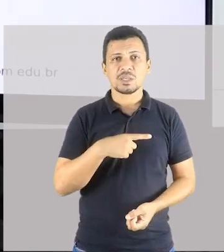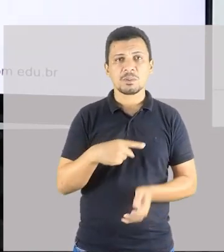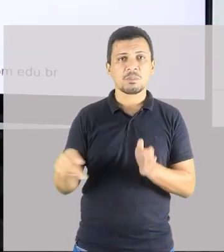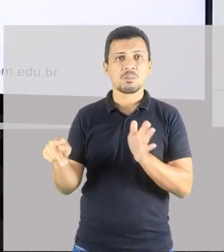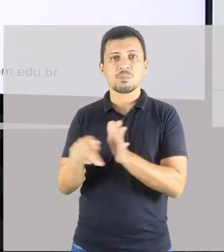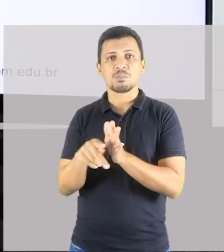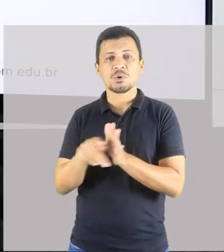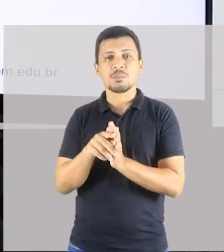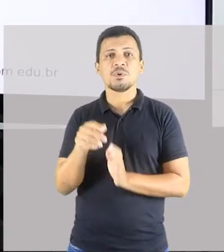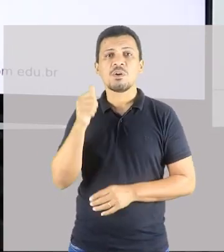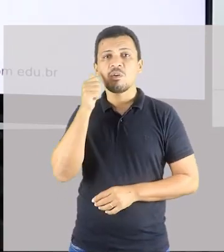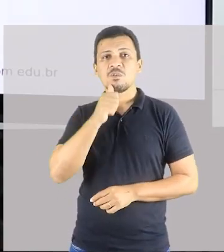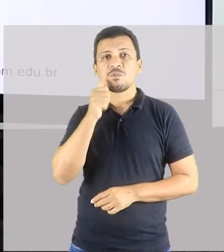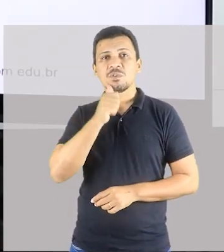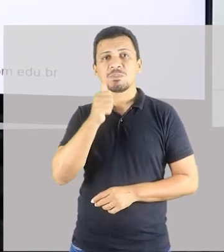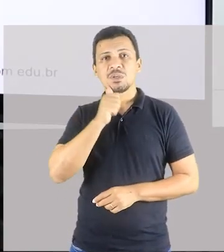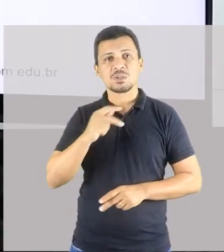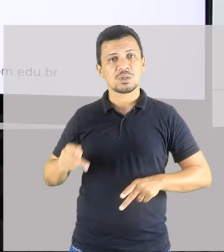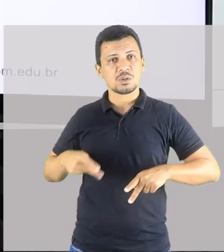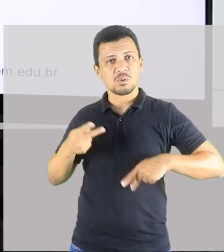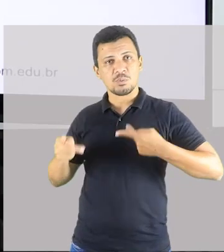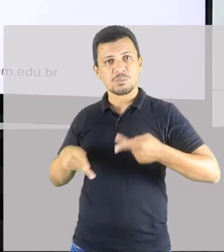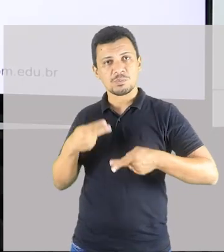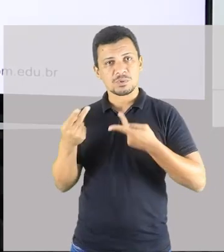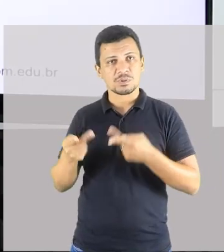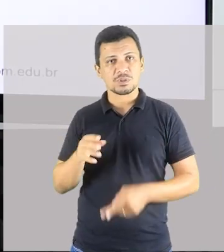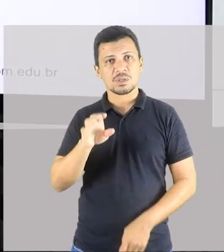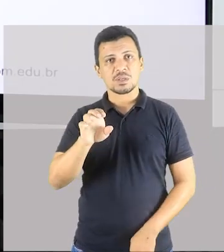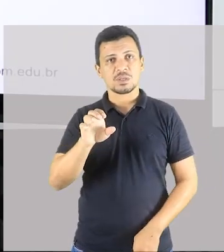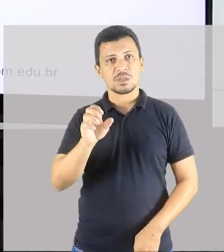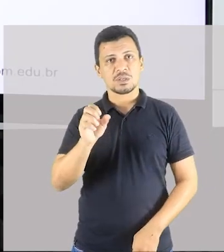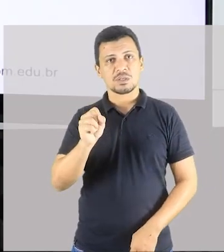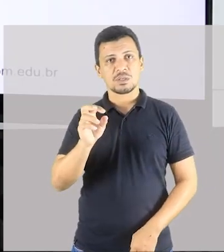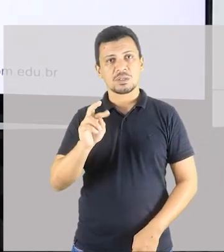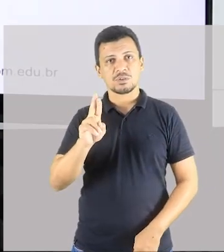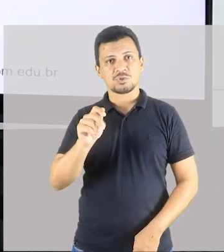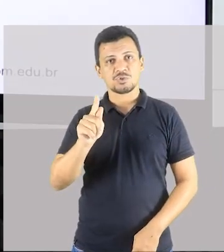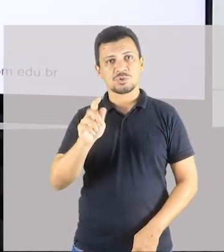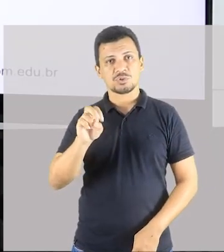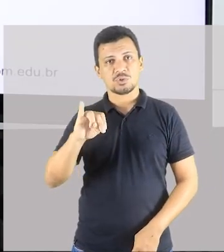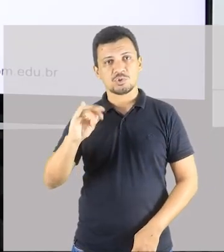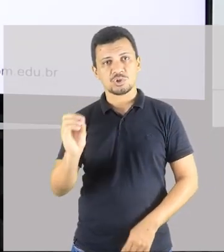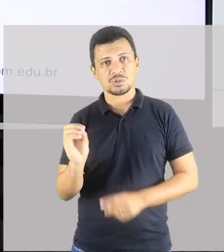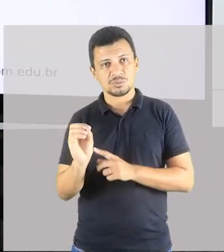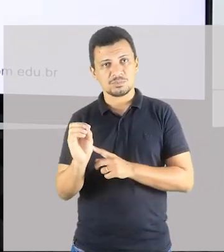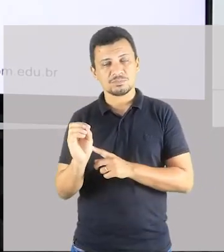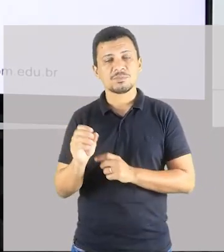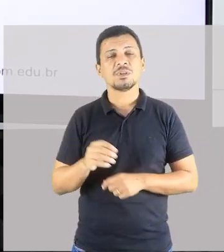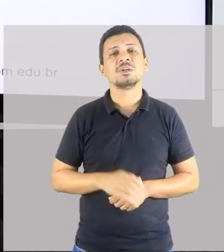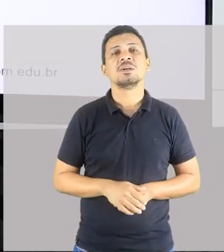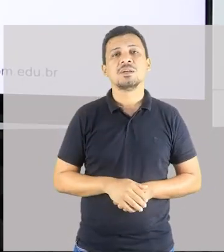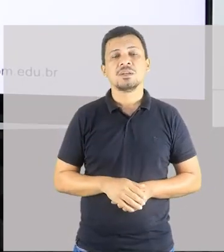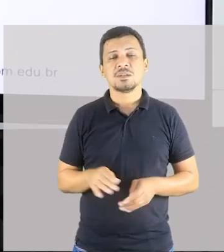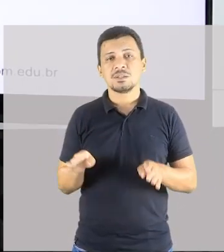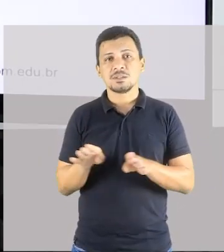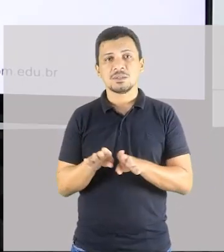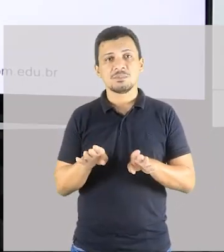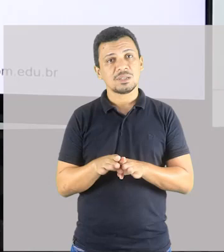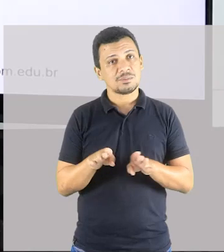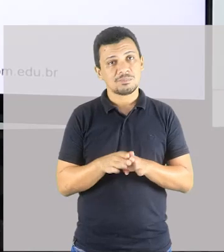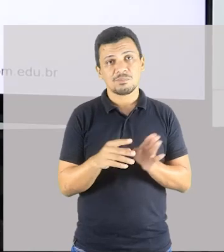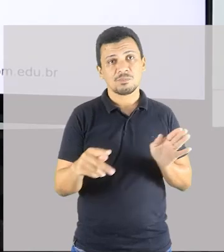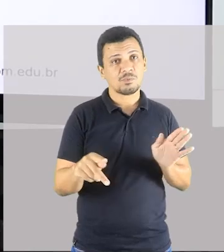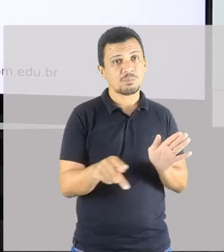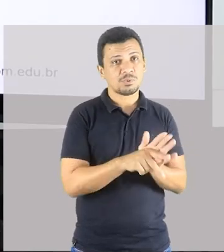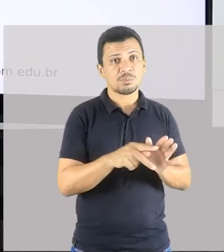estrogênio, que são hormônios específicos do sexo feminino, certo? E a